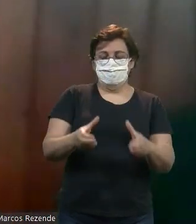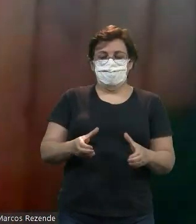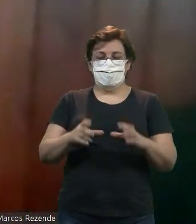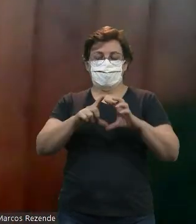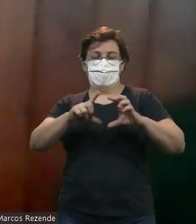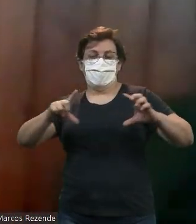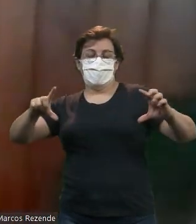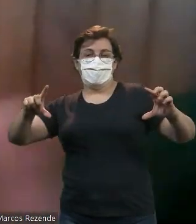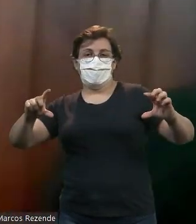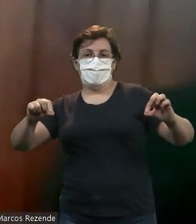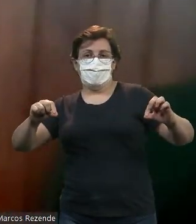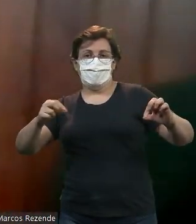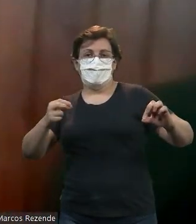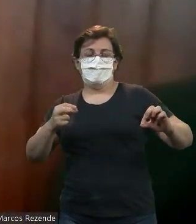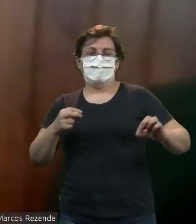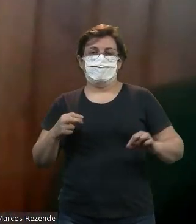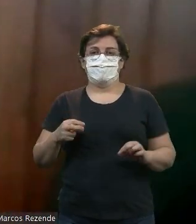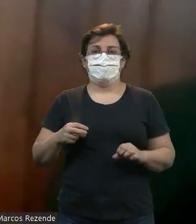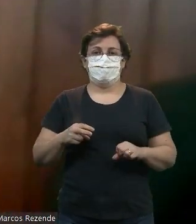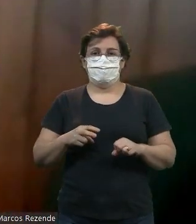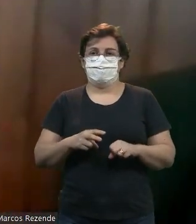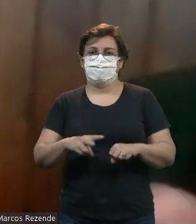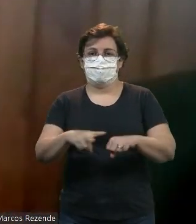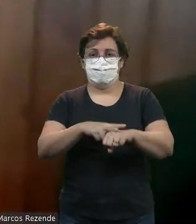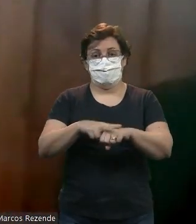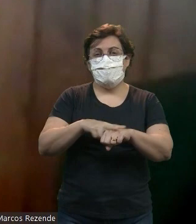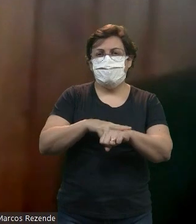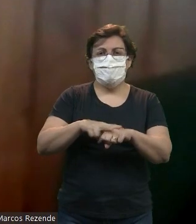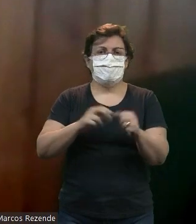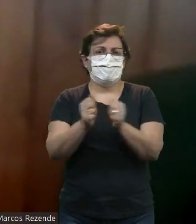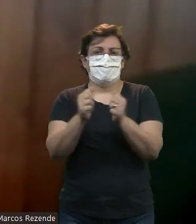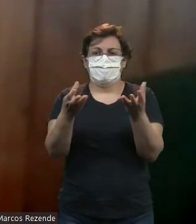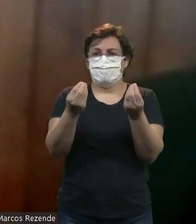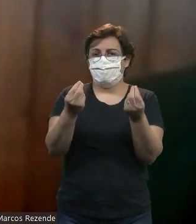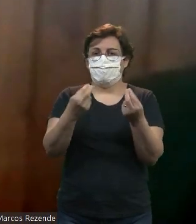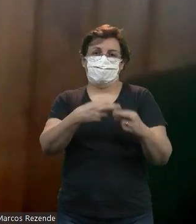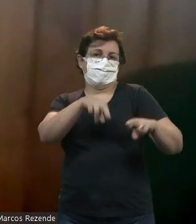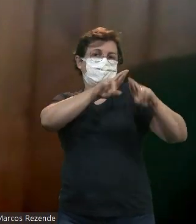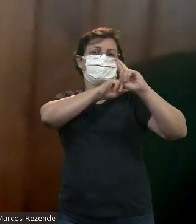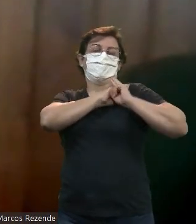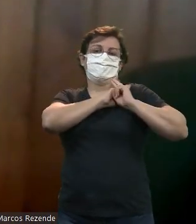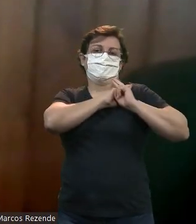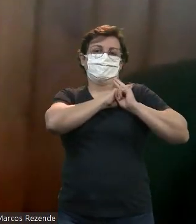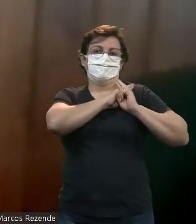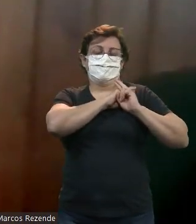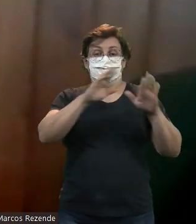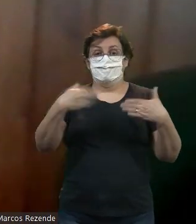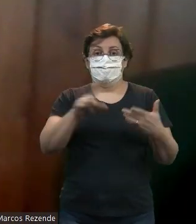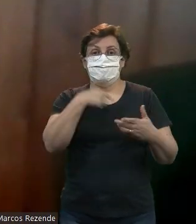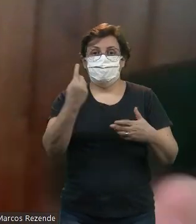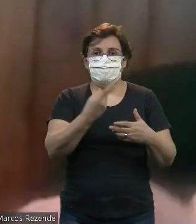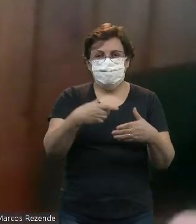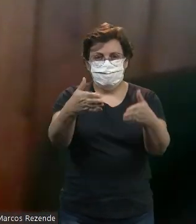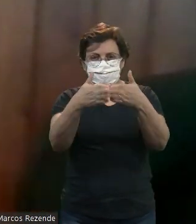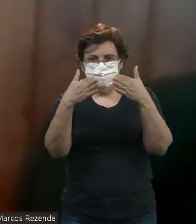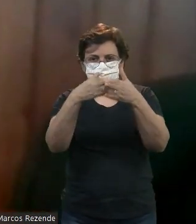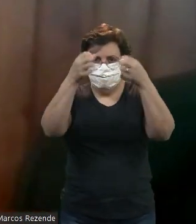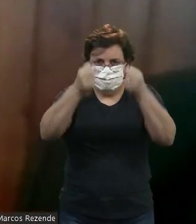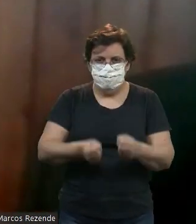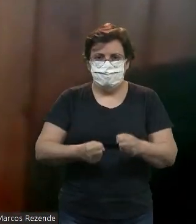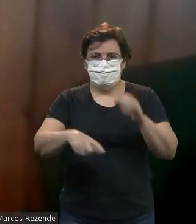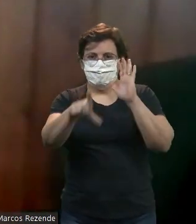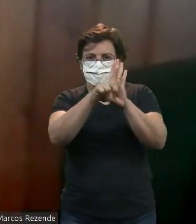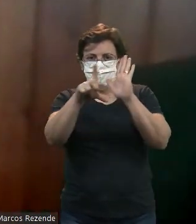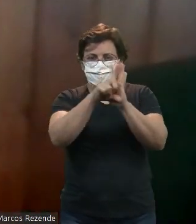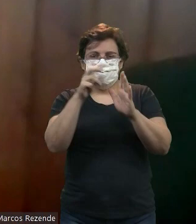dos números que nós temos, com muita responsabilidade. Então, fica aqui o nosso alerta, o nosso pedido do Poder